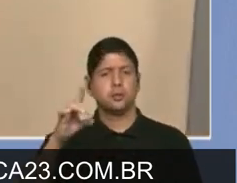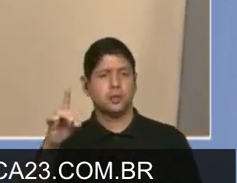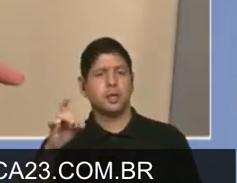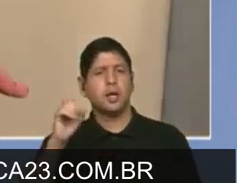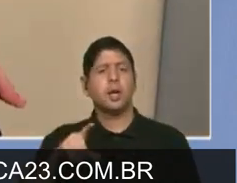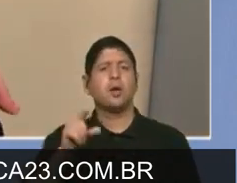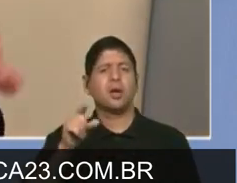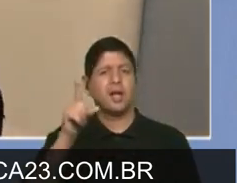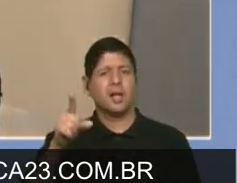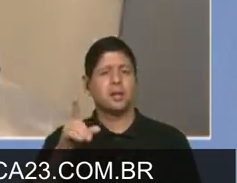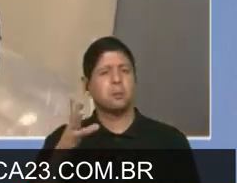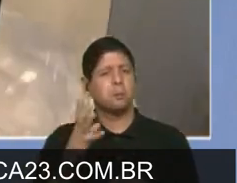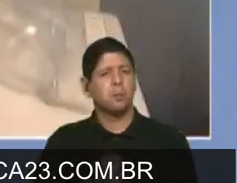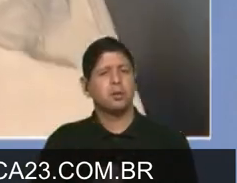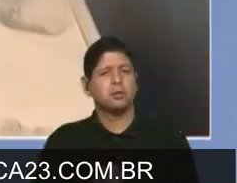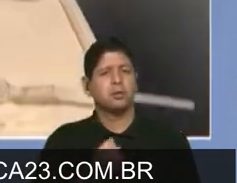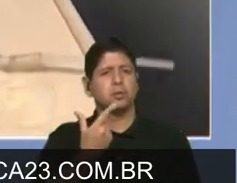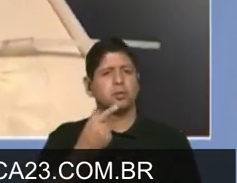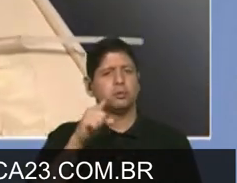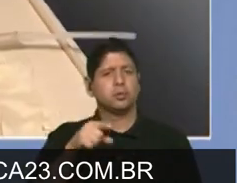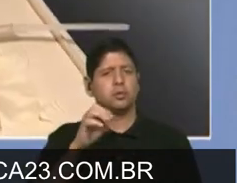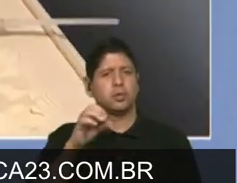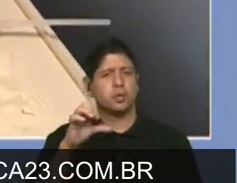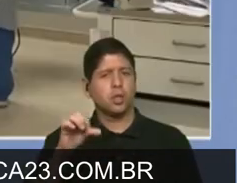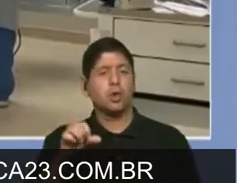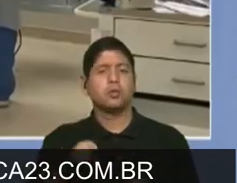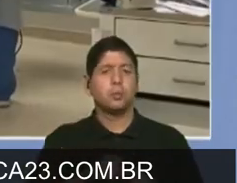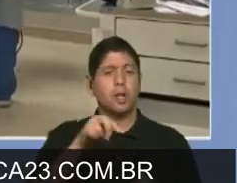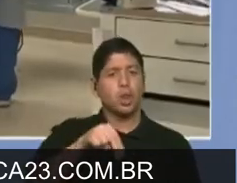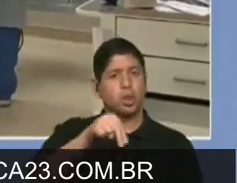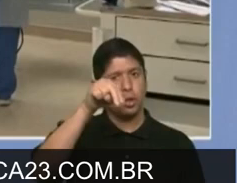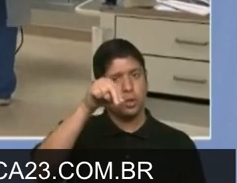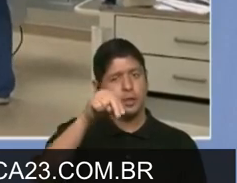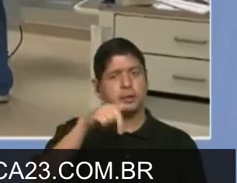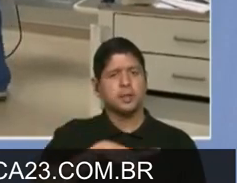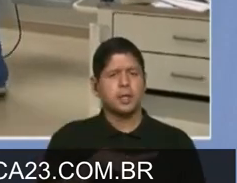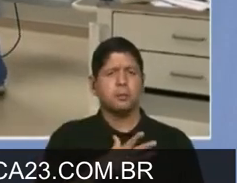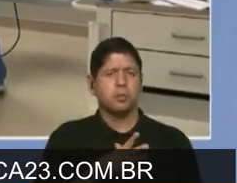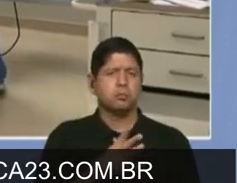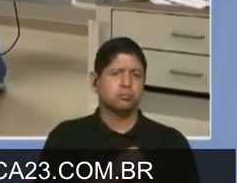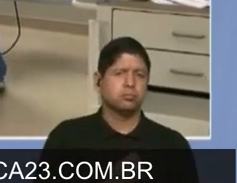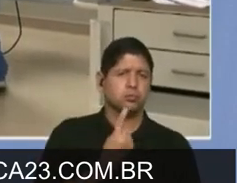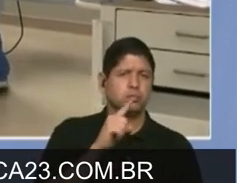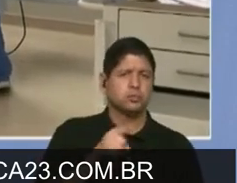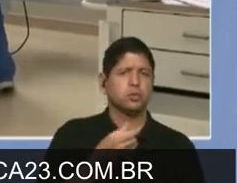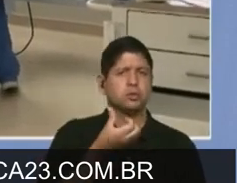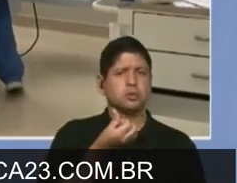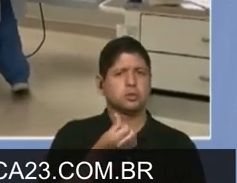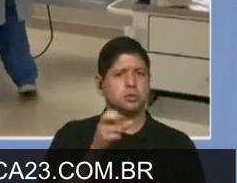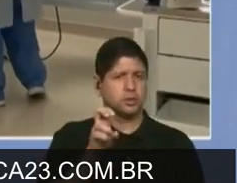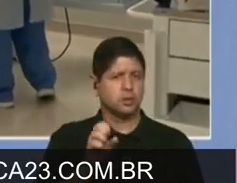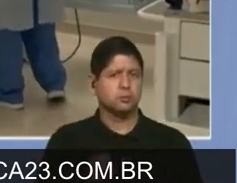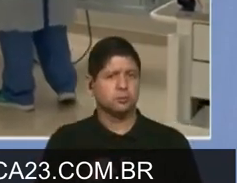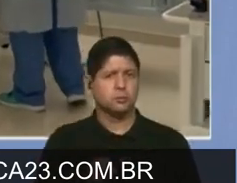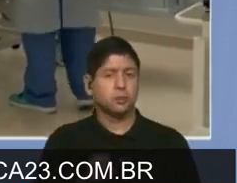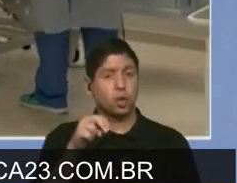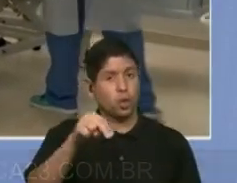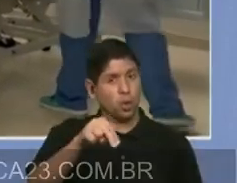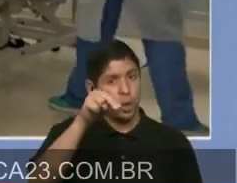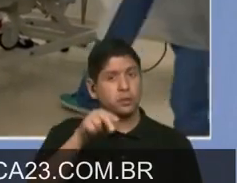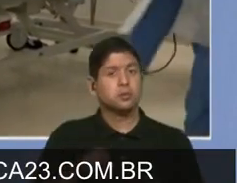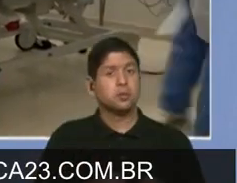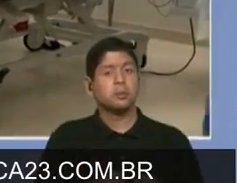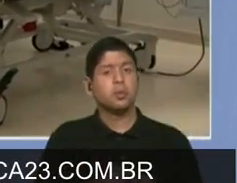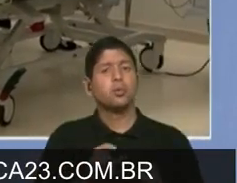onde esse índice é de 2,09, e no norte, onde o índice é de 1,65. No norte,